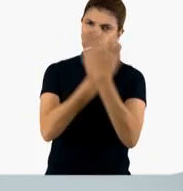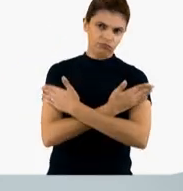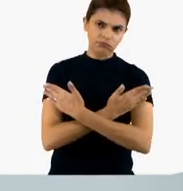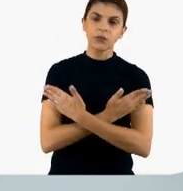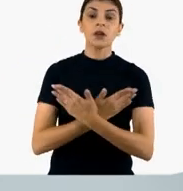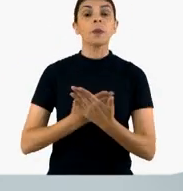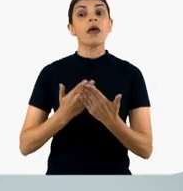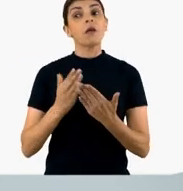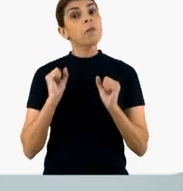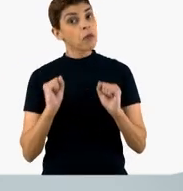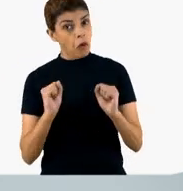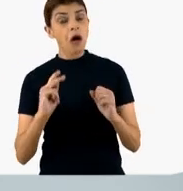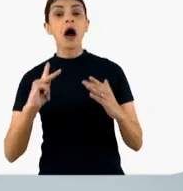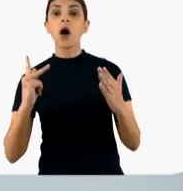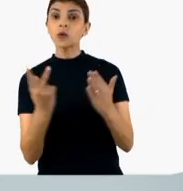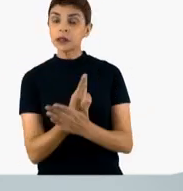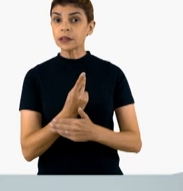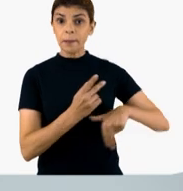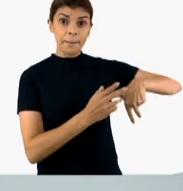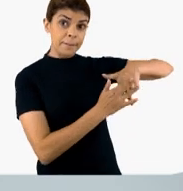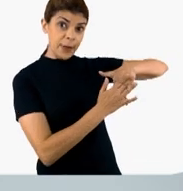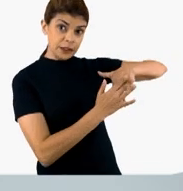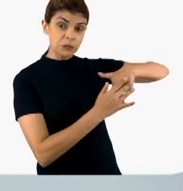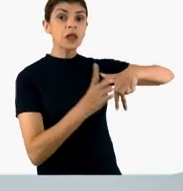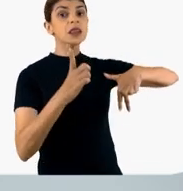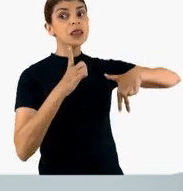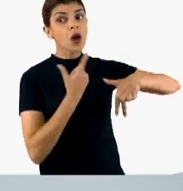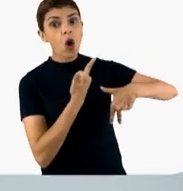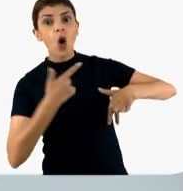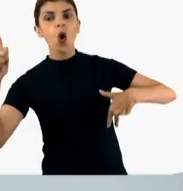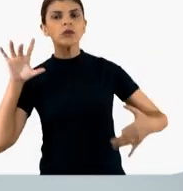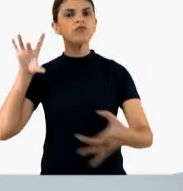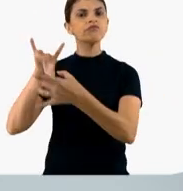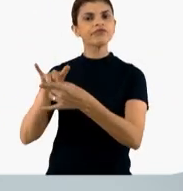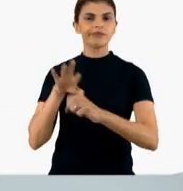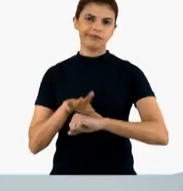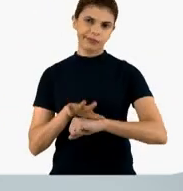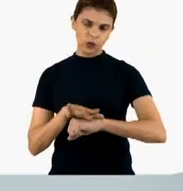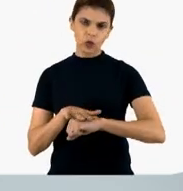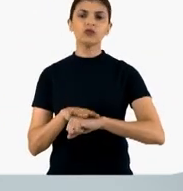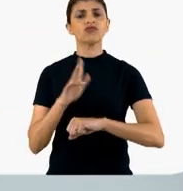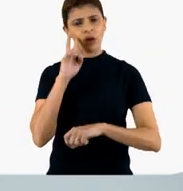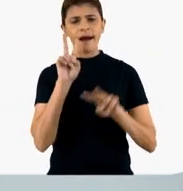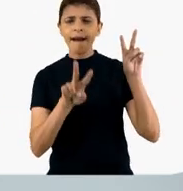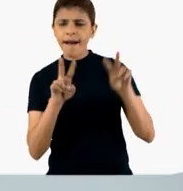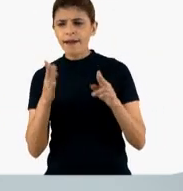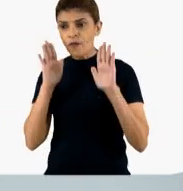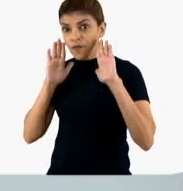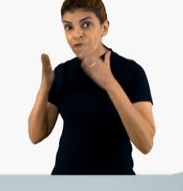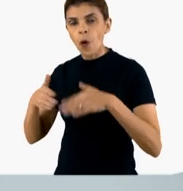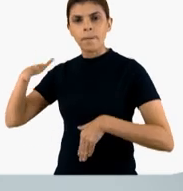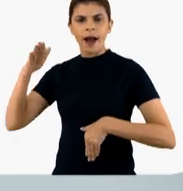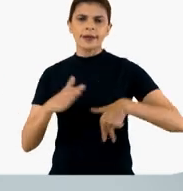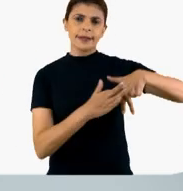tenho visto, a não ser que eu... Pode ser que o paciente tenha associado alguma outra doença, né? Então, como a gente tem